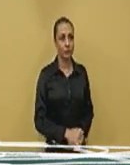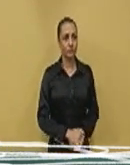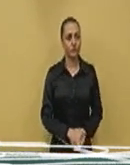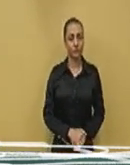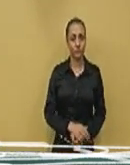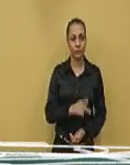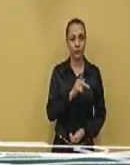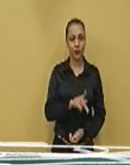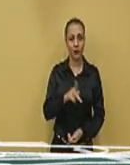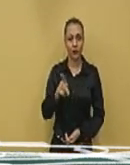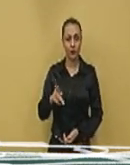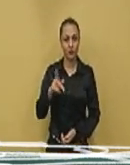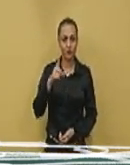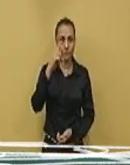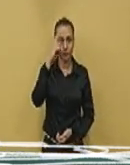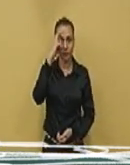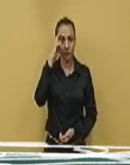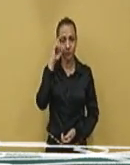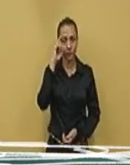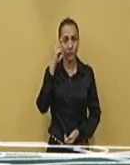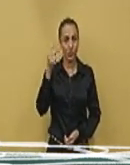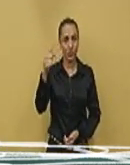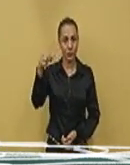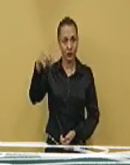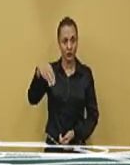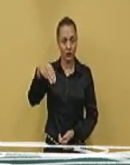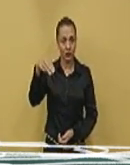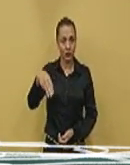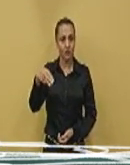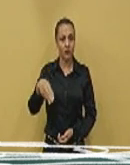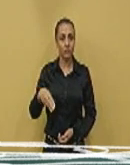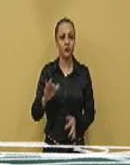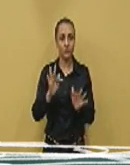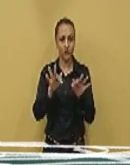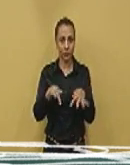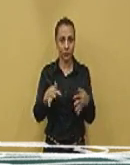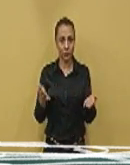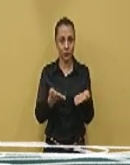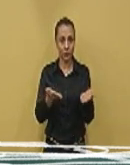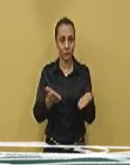Professora Liane, tem 7 minutos para suas considerações finais.